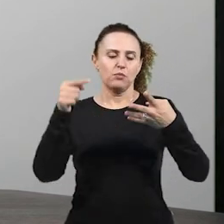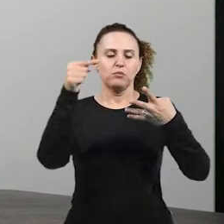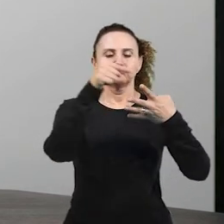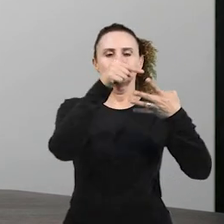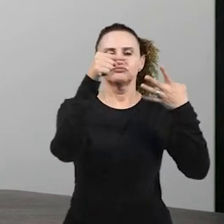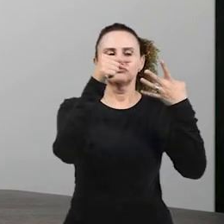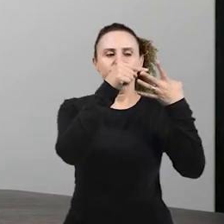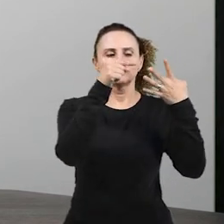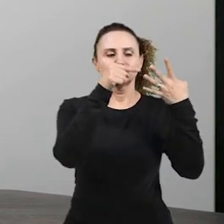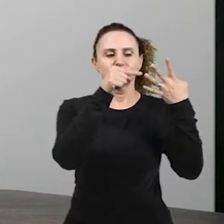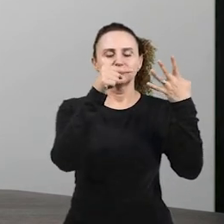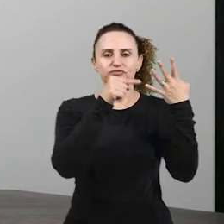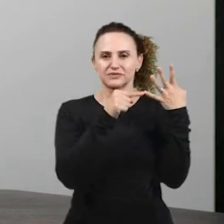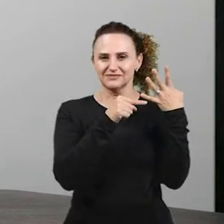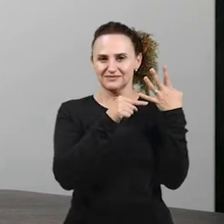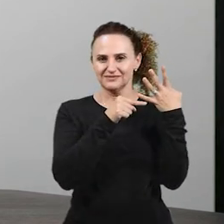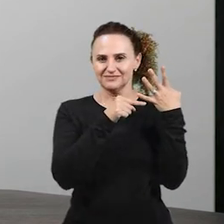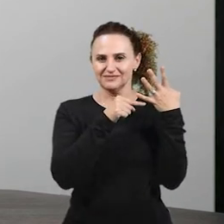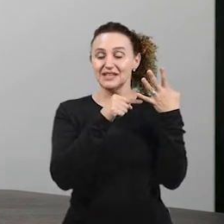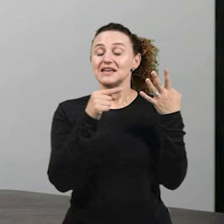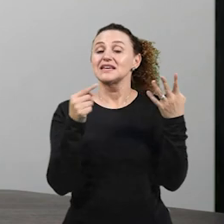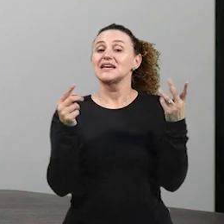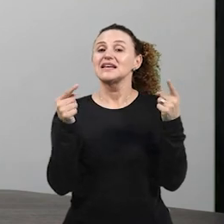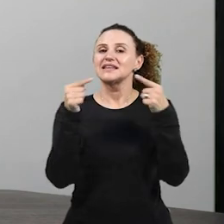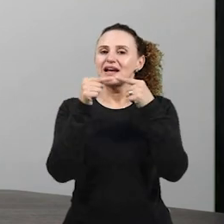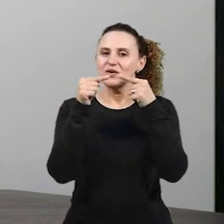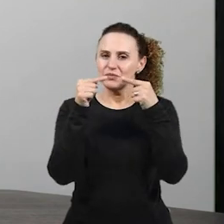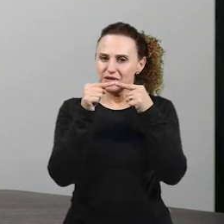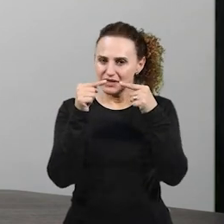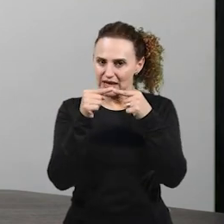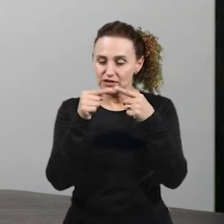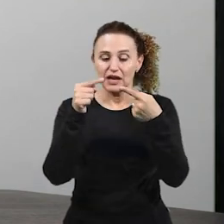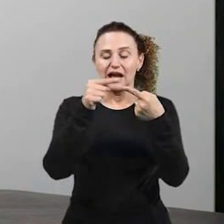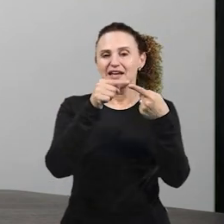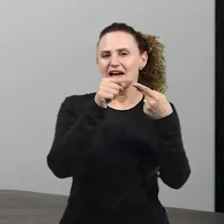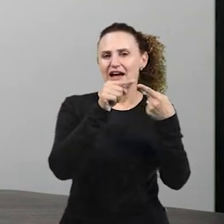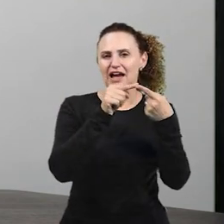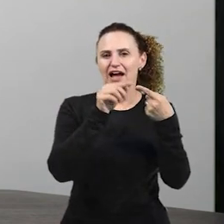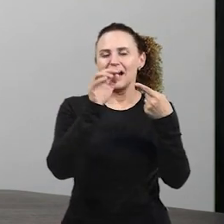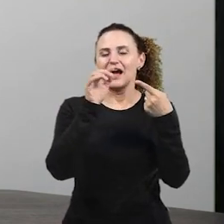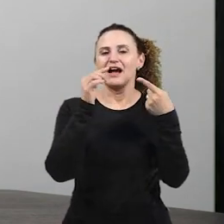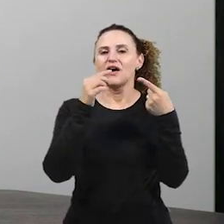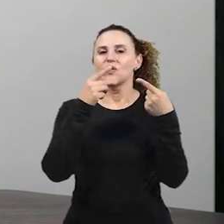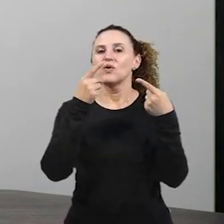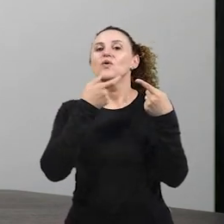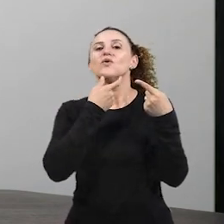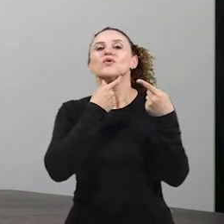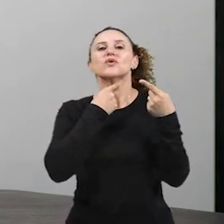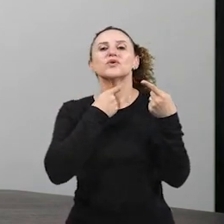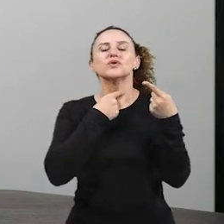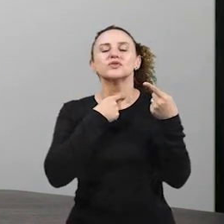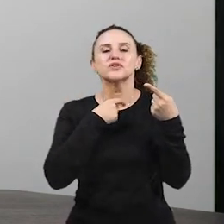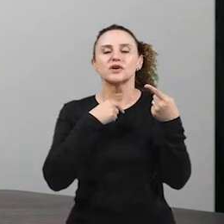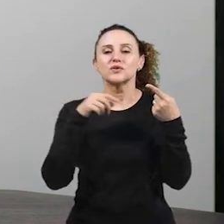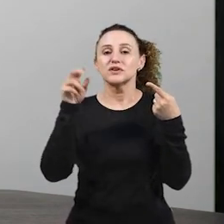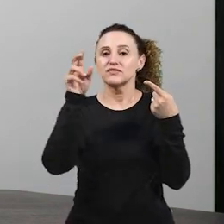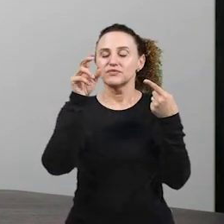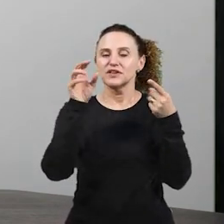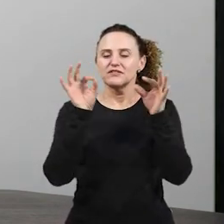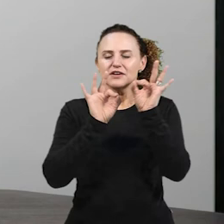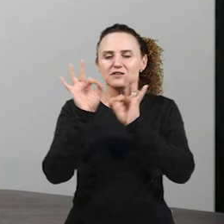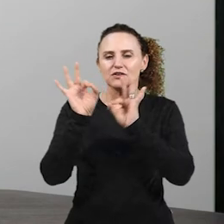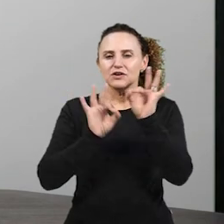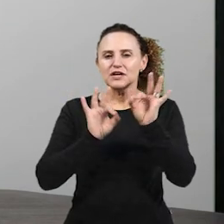fonética fonologia e morfologia então está relacionado então fonética os sons da fala que vão ser